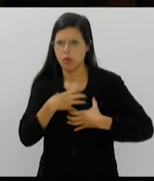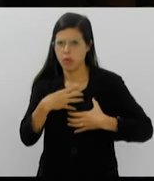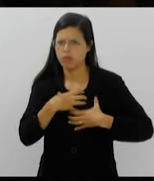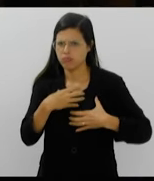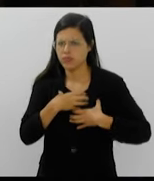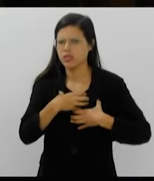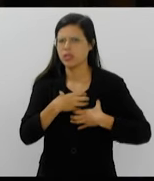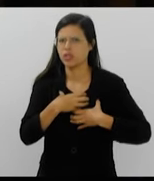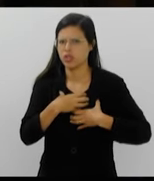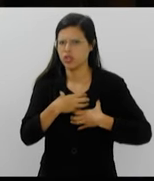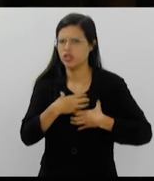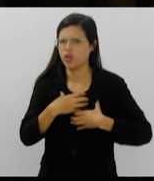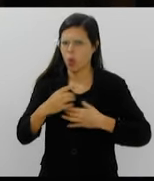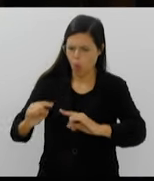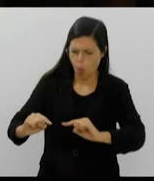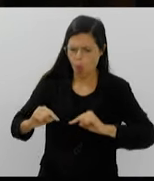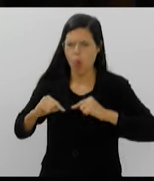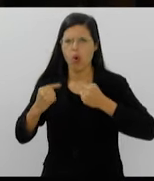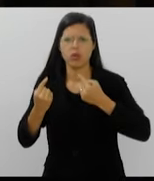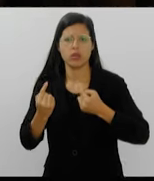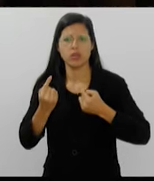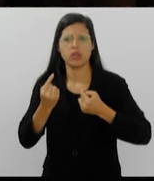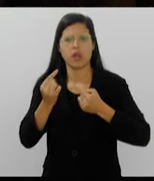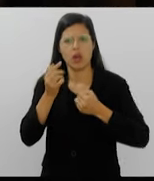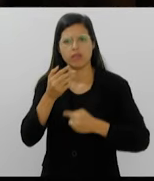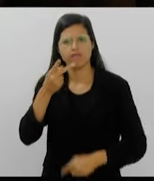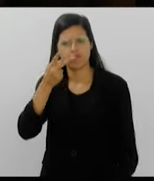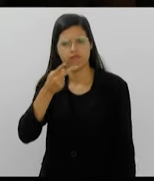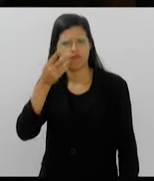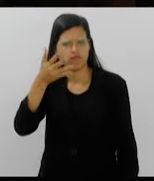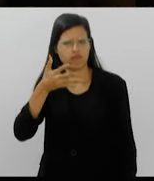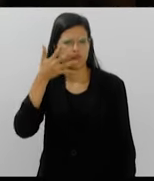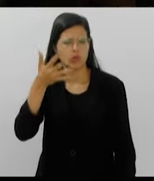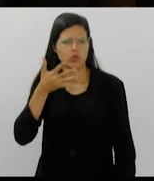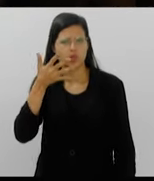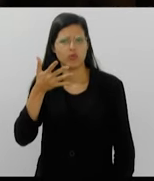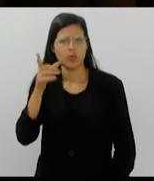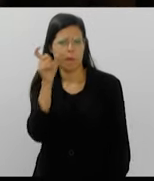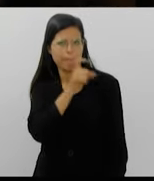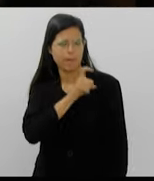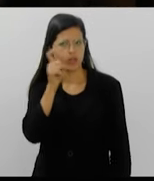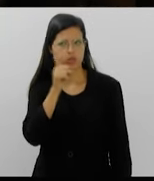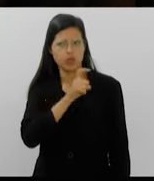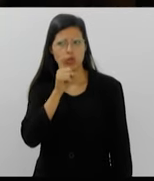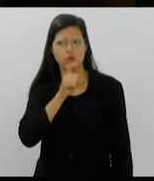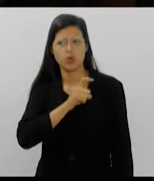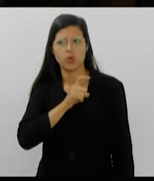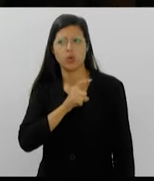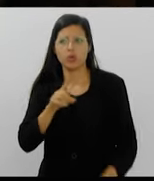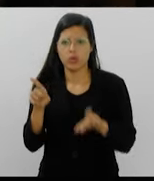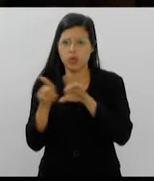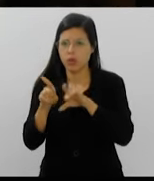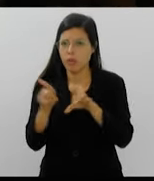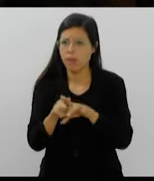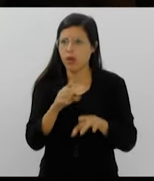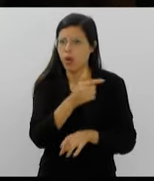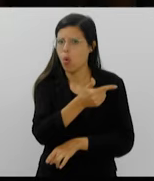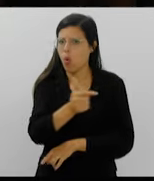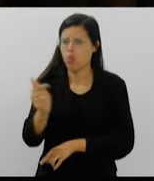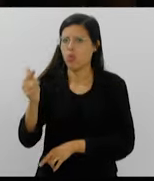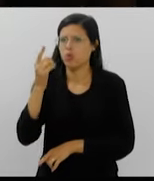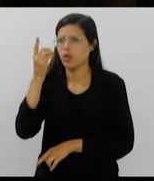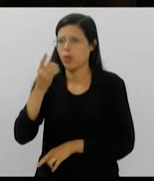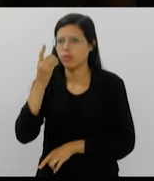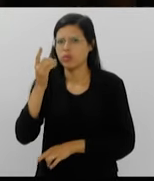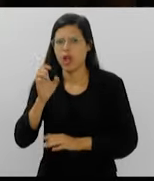atingido por essa fala caluniosa e criminosa do prefeito. Eu tenho convicção que os demais deputados de outras bancadas,